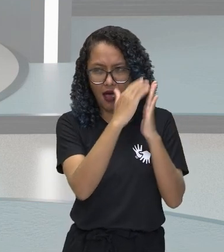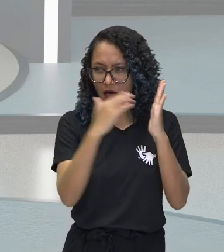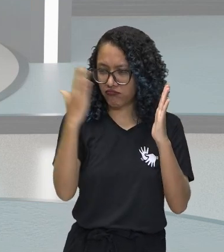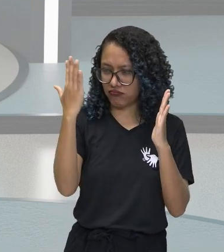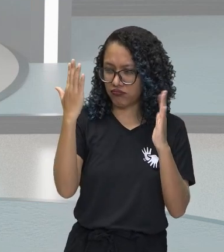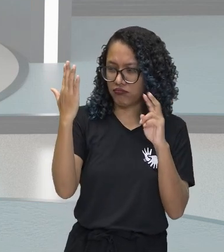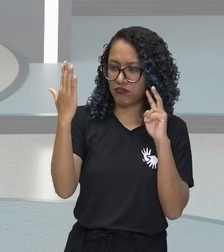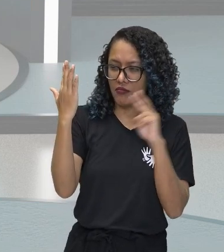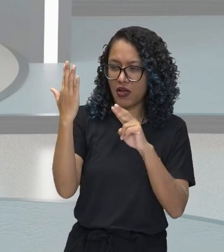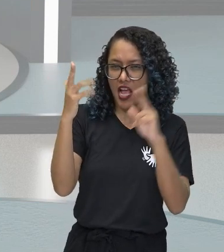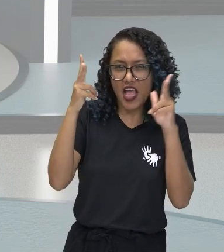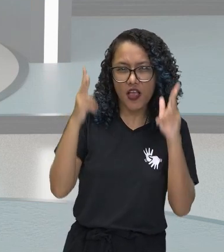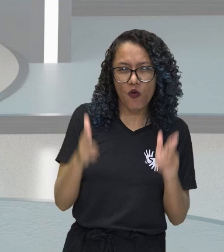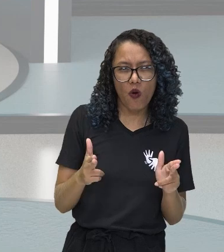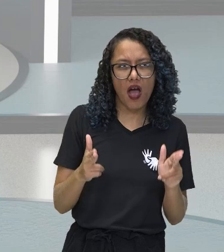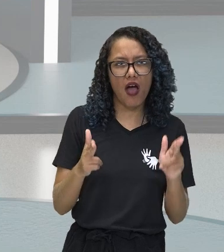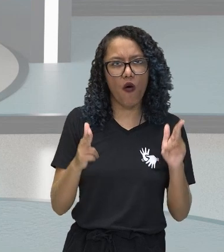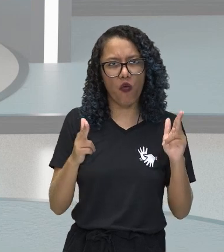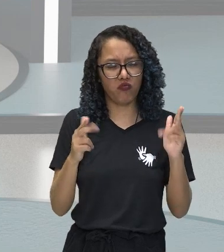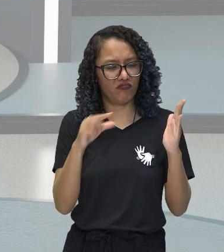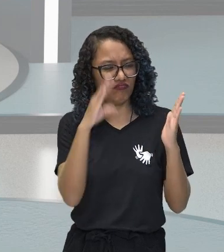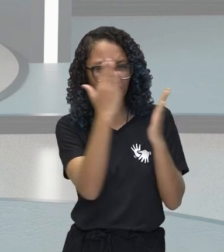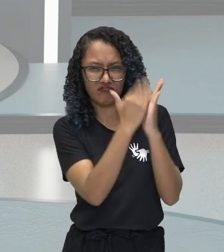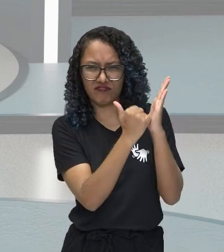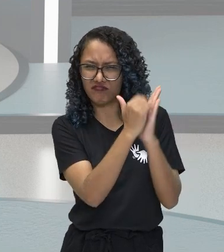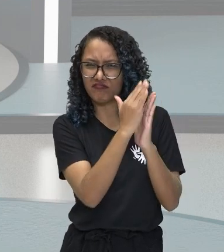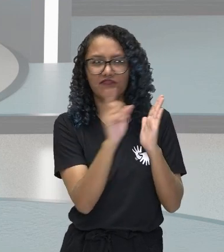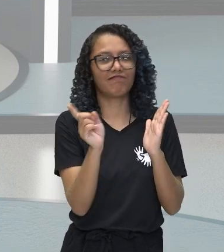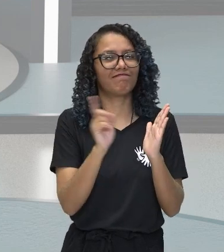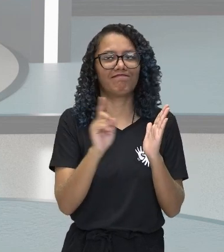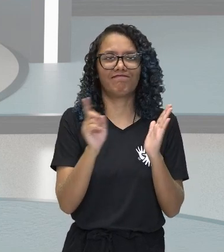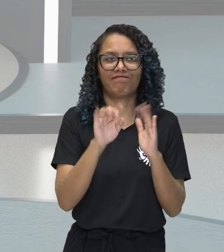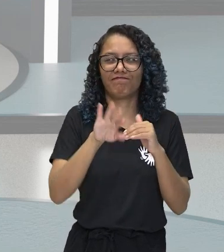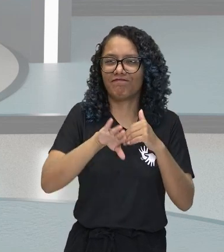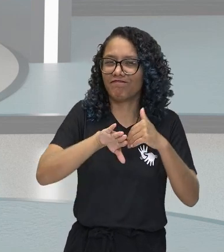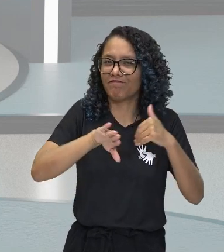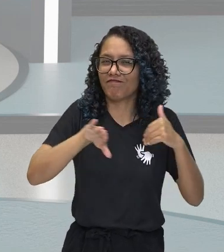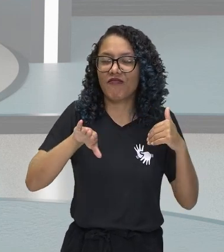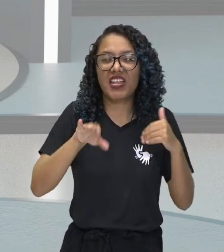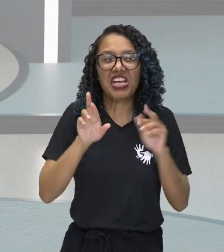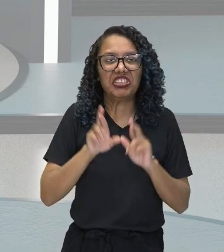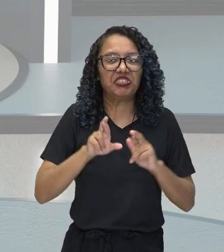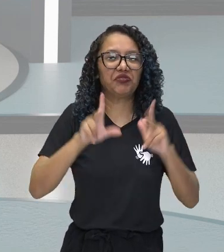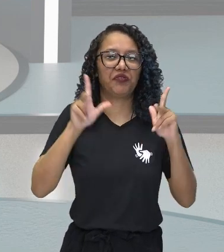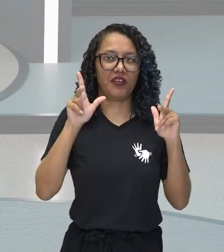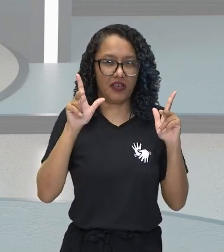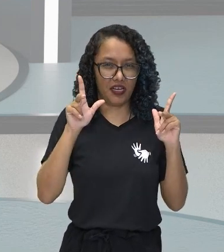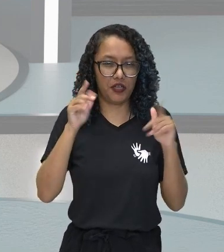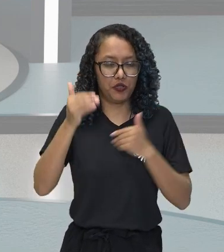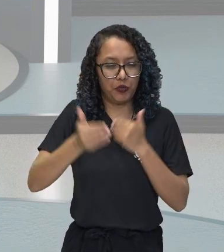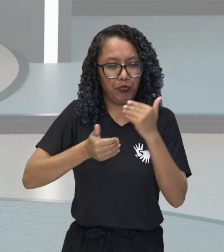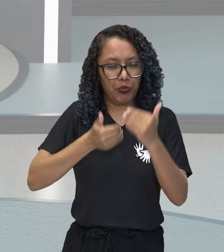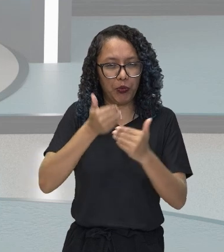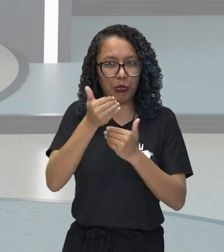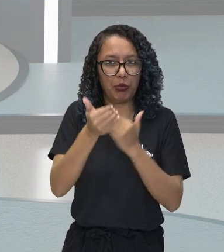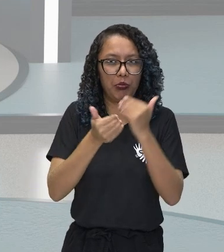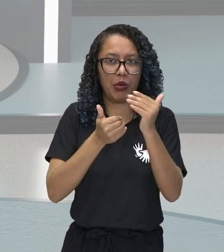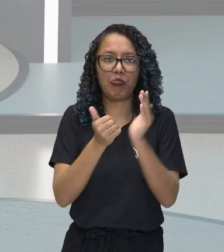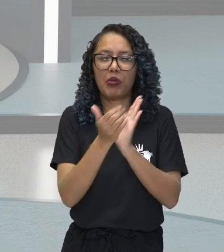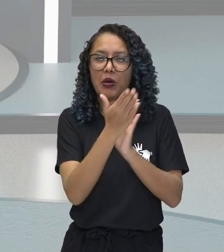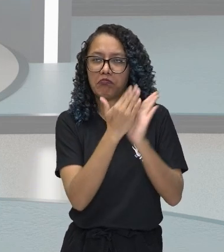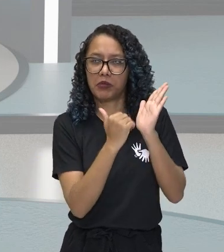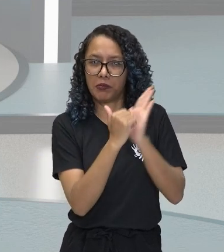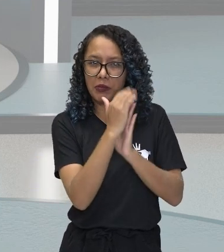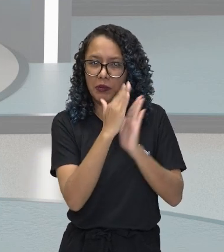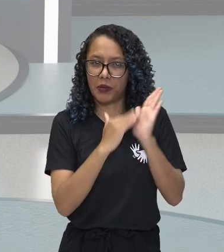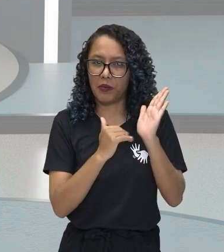nenhuma preocupação em representação com a realidade. Então ele vai evoluindo dentro da sua composição da forma que ele acha